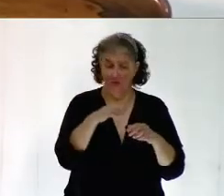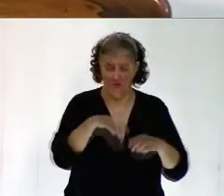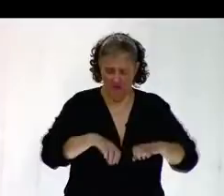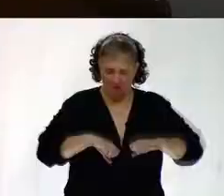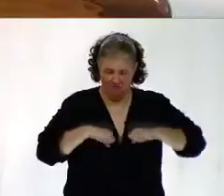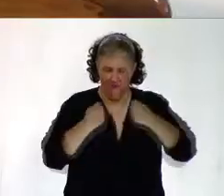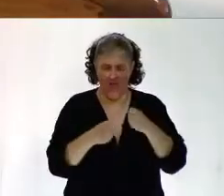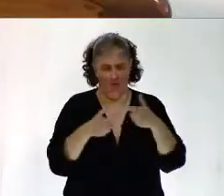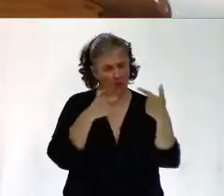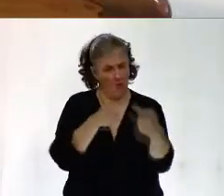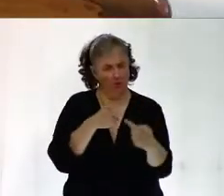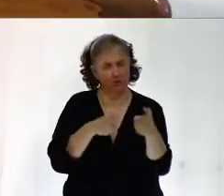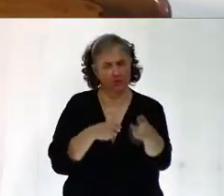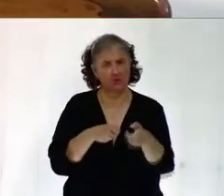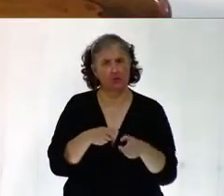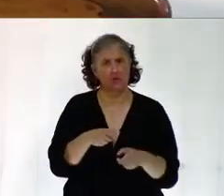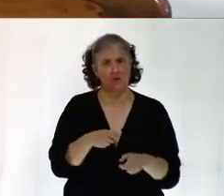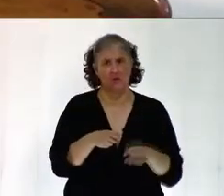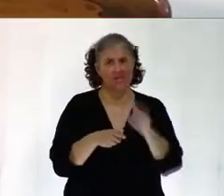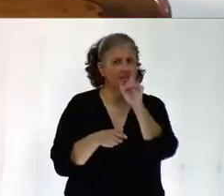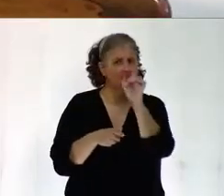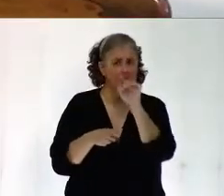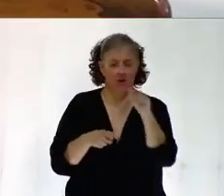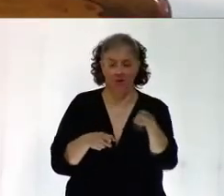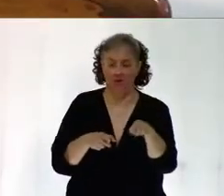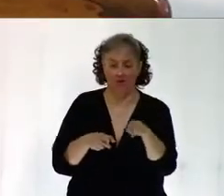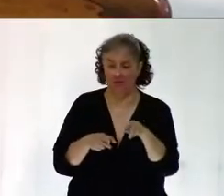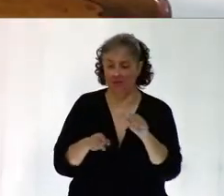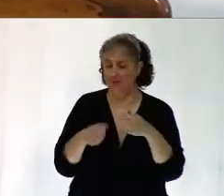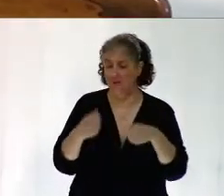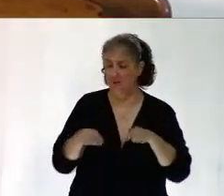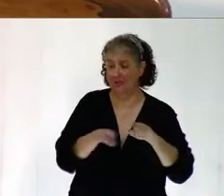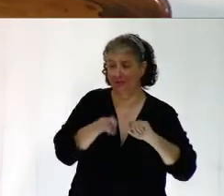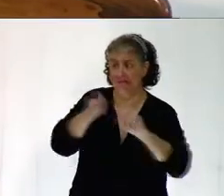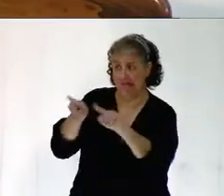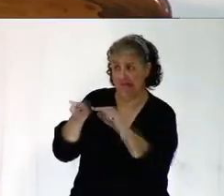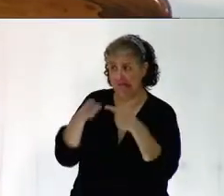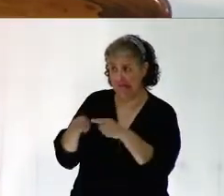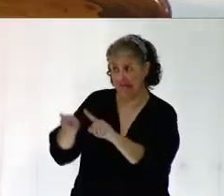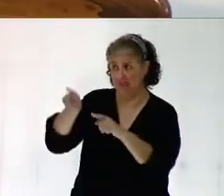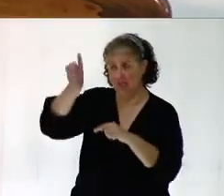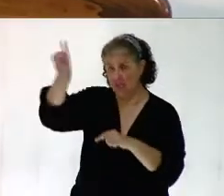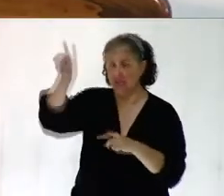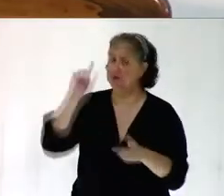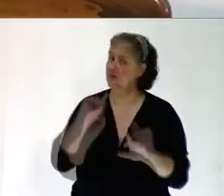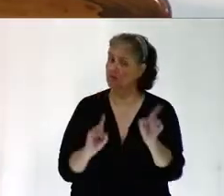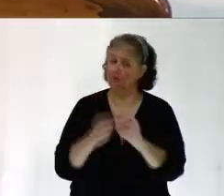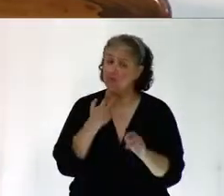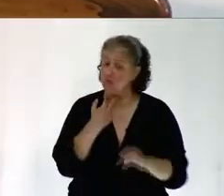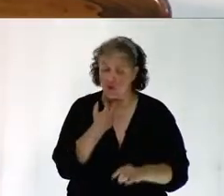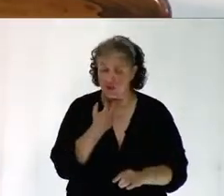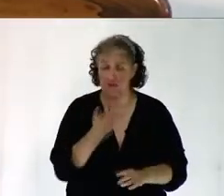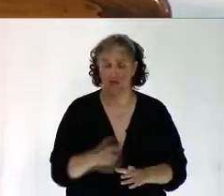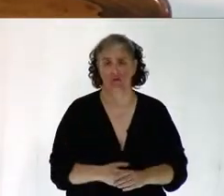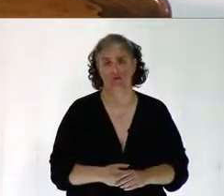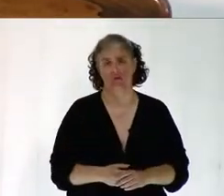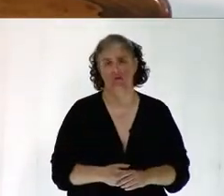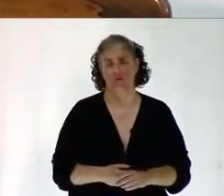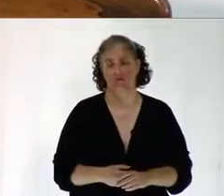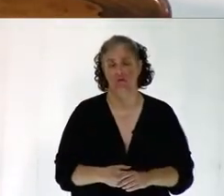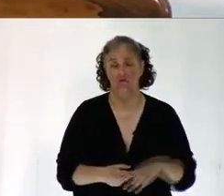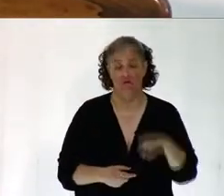não tentarás o senhor teu deus como tentaste em massa e não